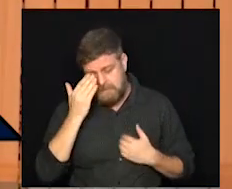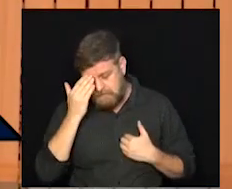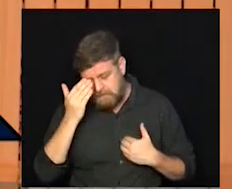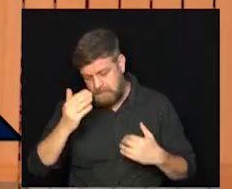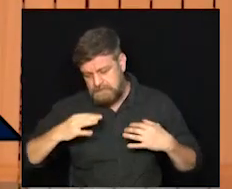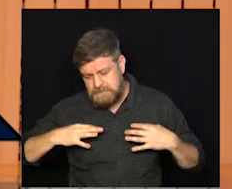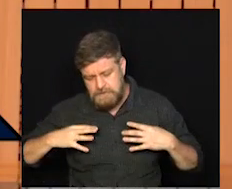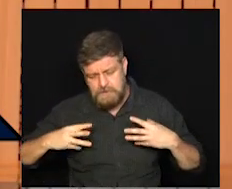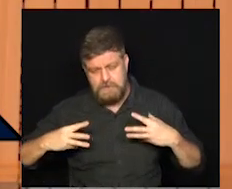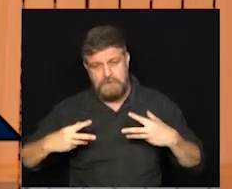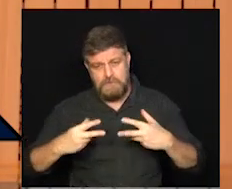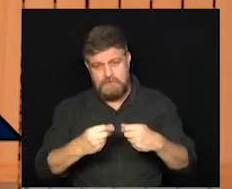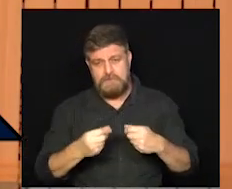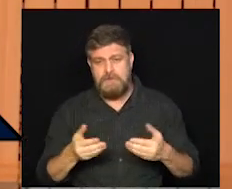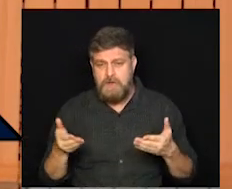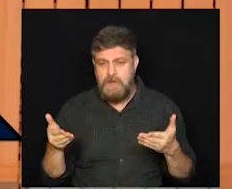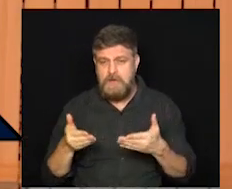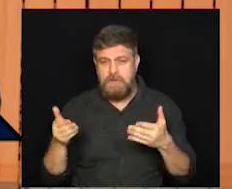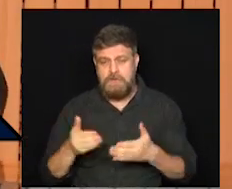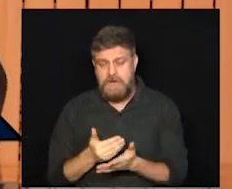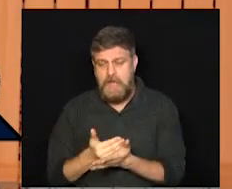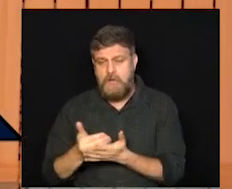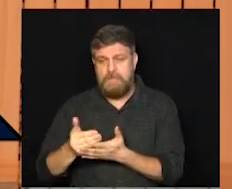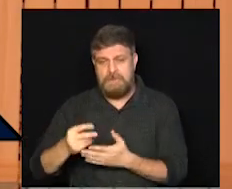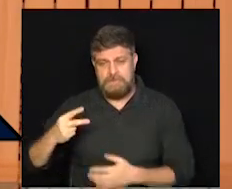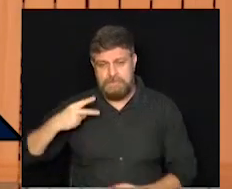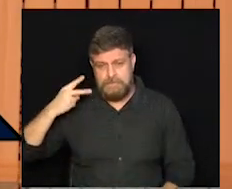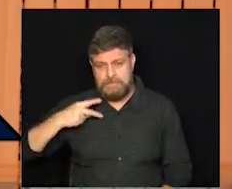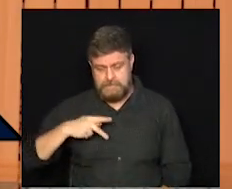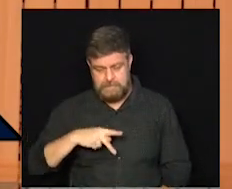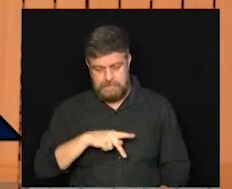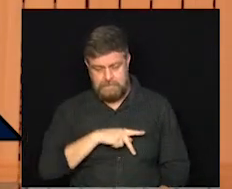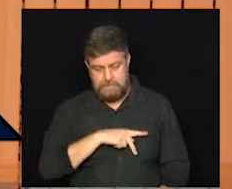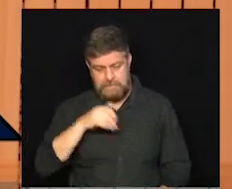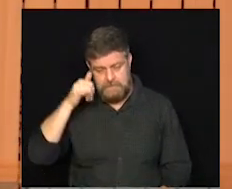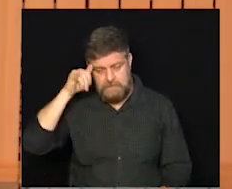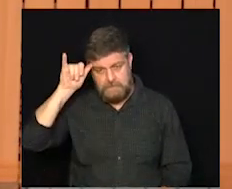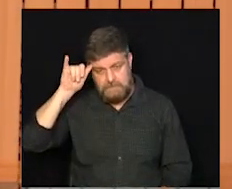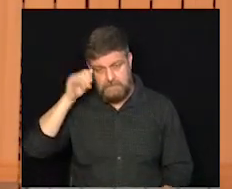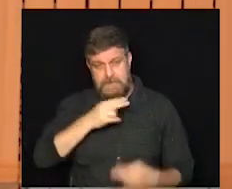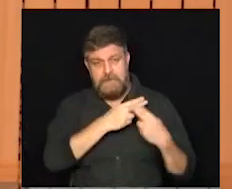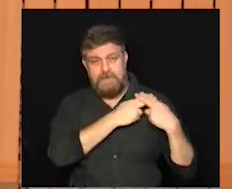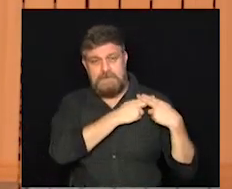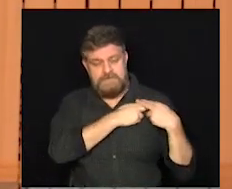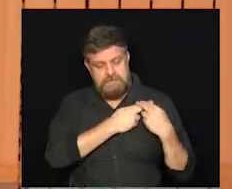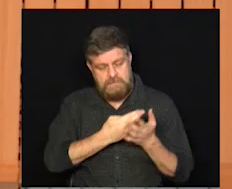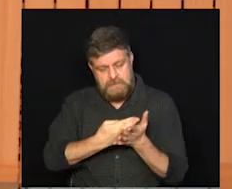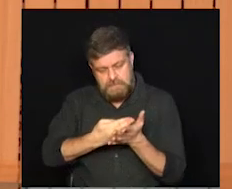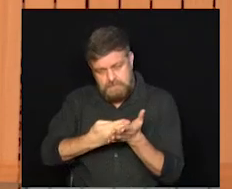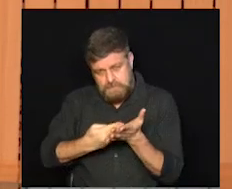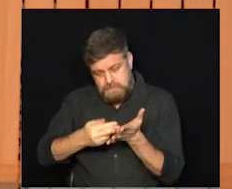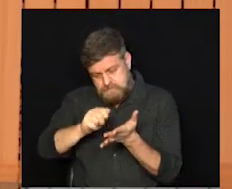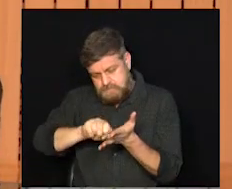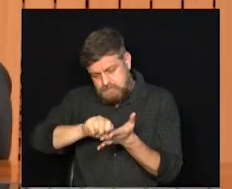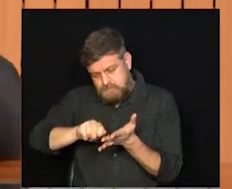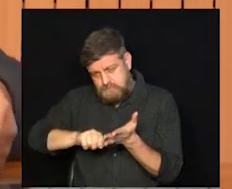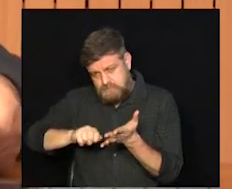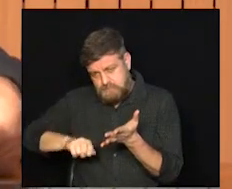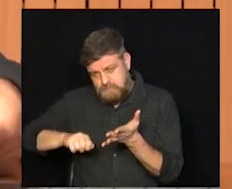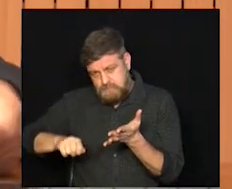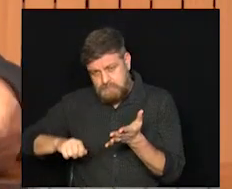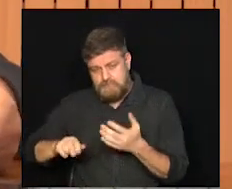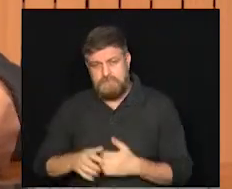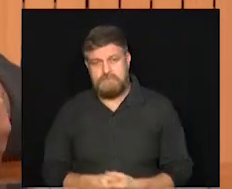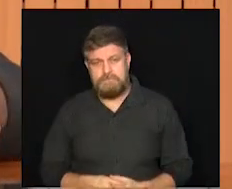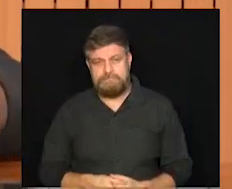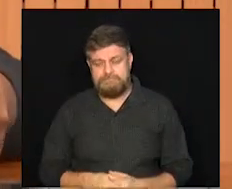e passar a palavra ao vereador Paulo Búfalo, que é o nosso relator da comissão, para fazer aí a sua saudação inicial.